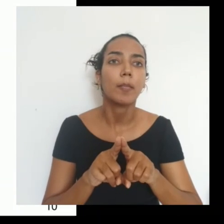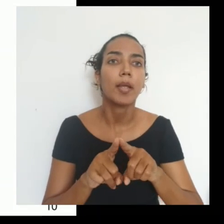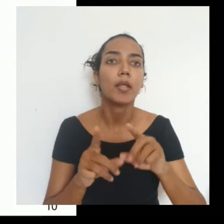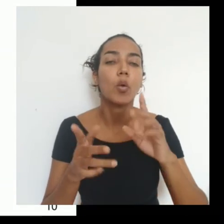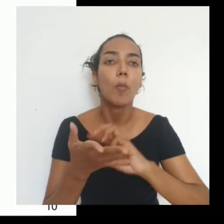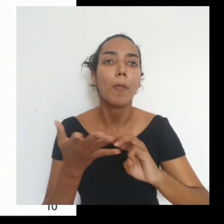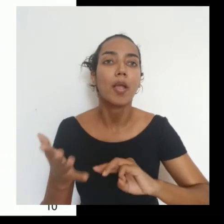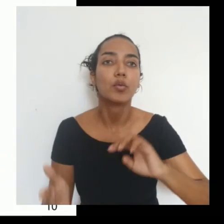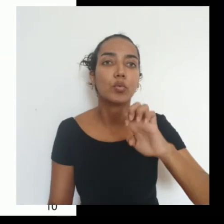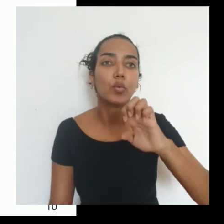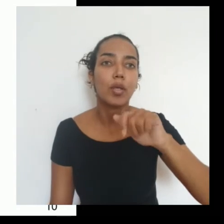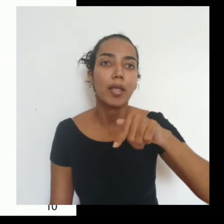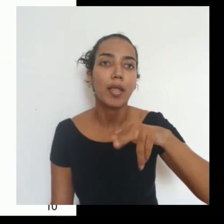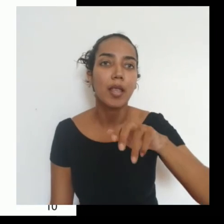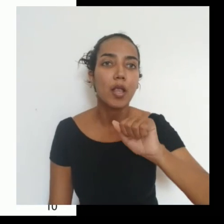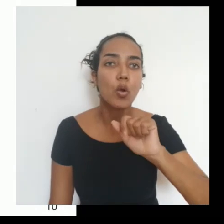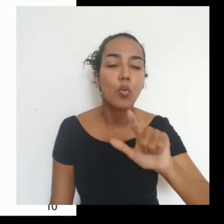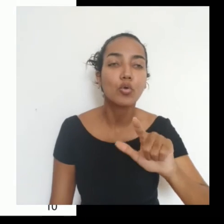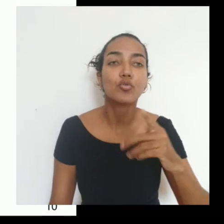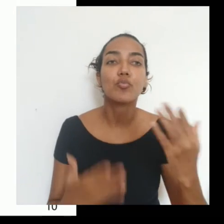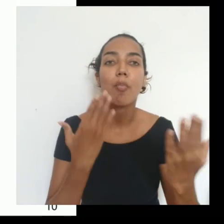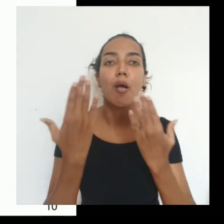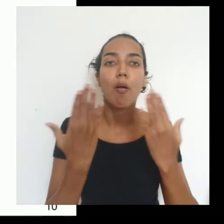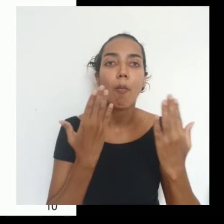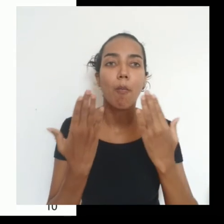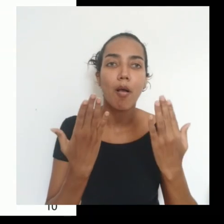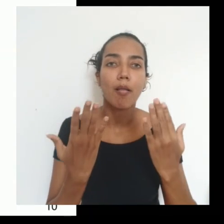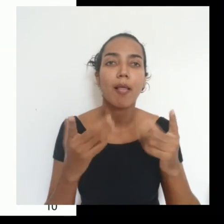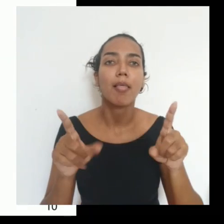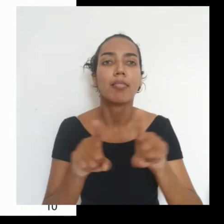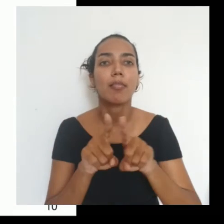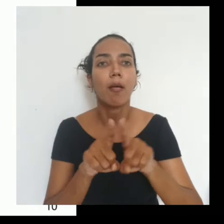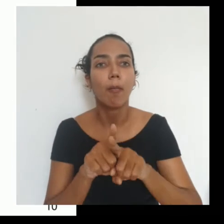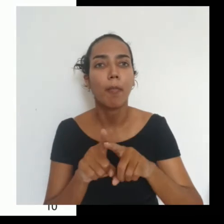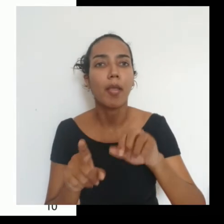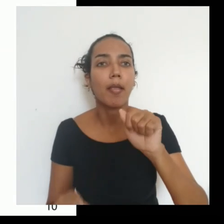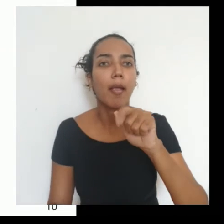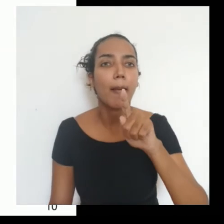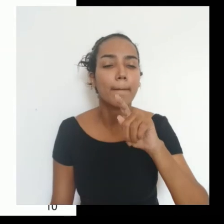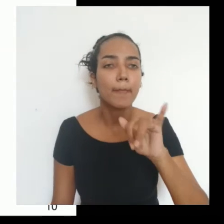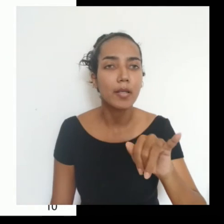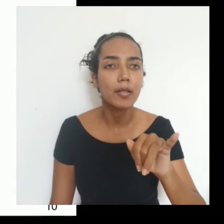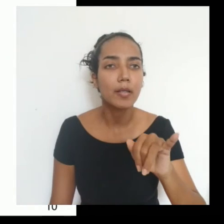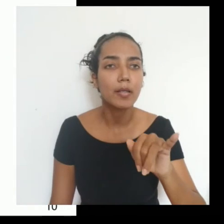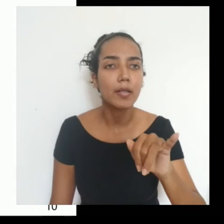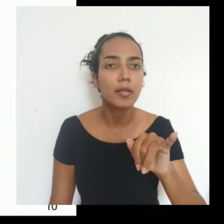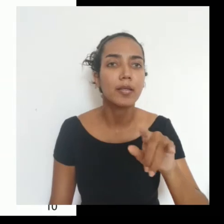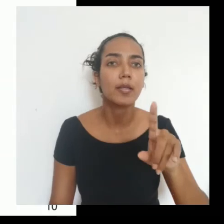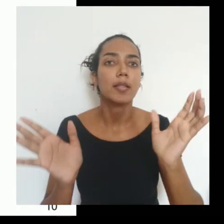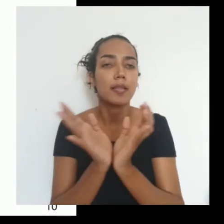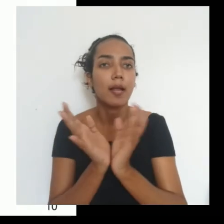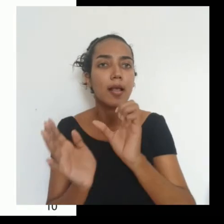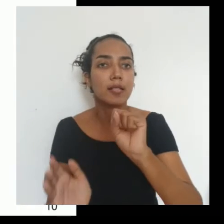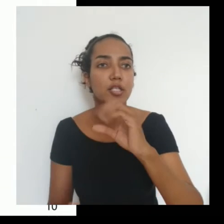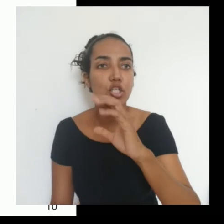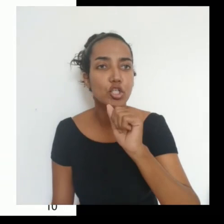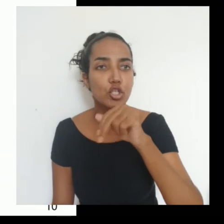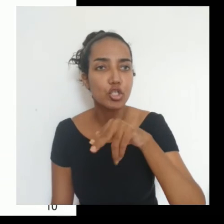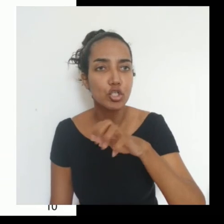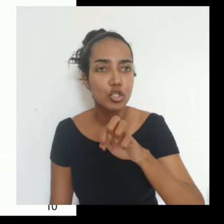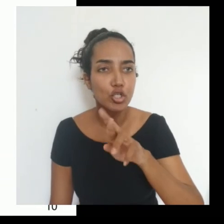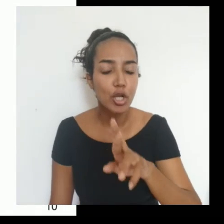falou de algumas funções da API de Java, a gente falou da classe Scanner e da classe pacote java.time, que